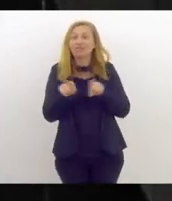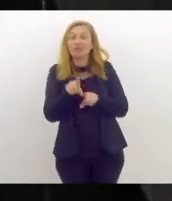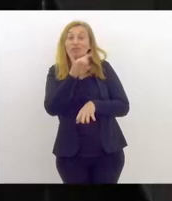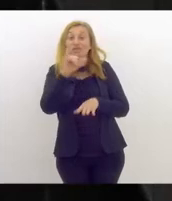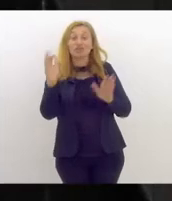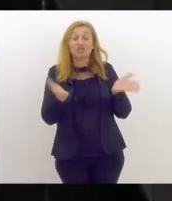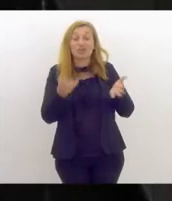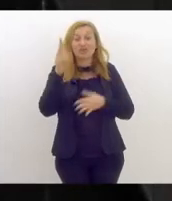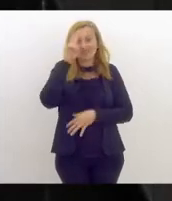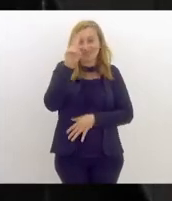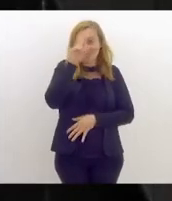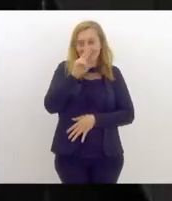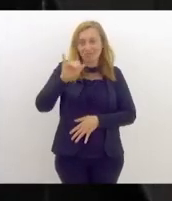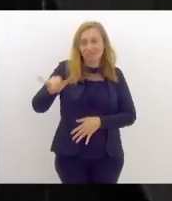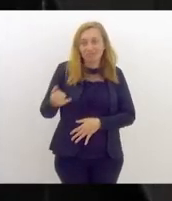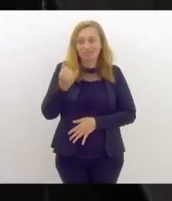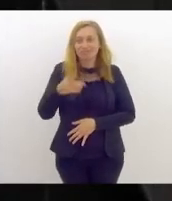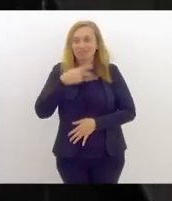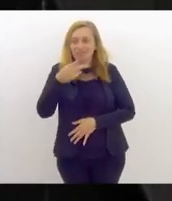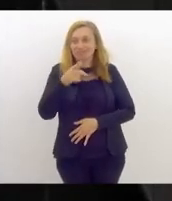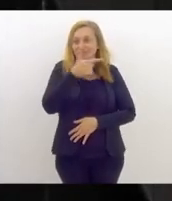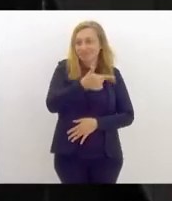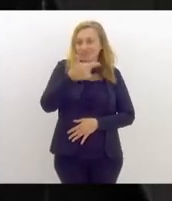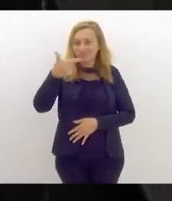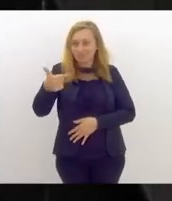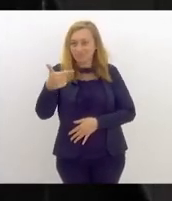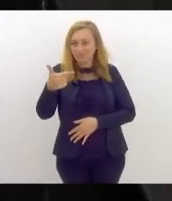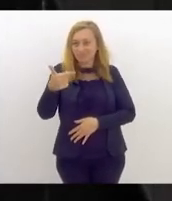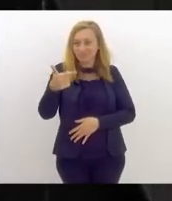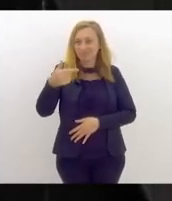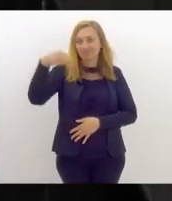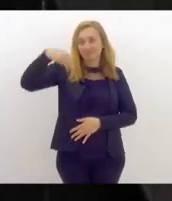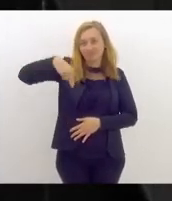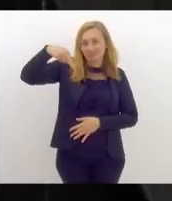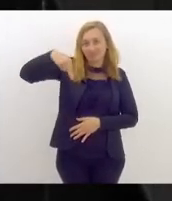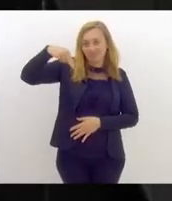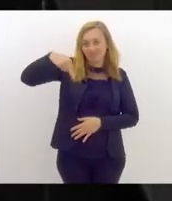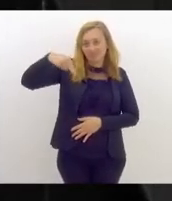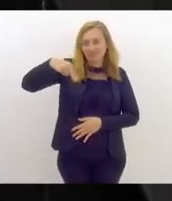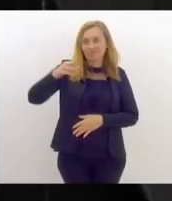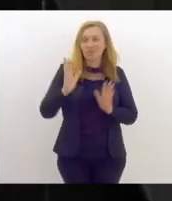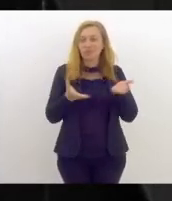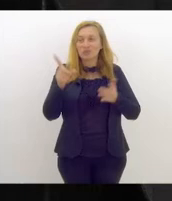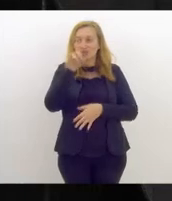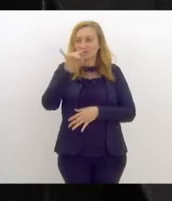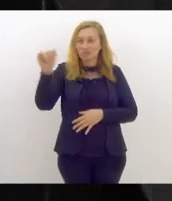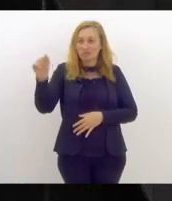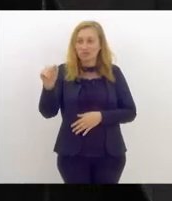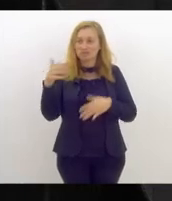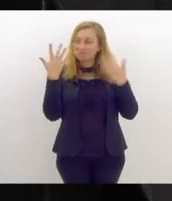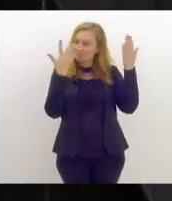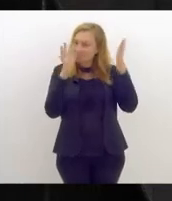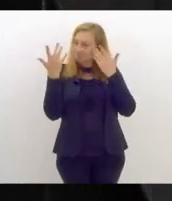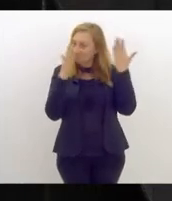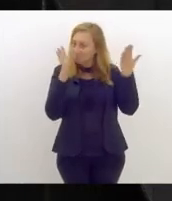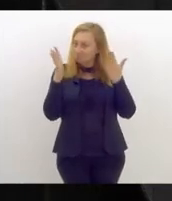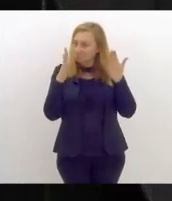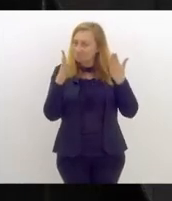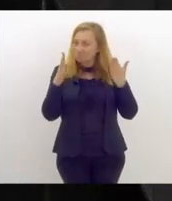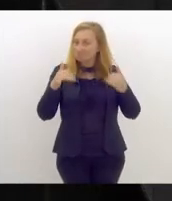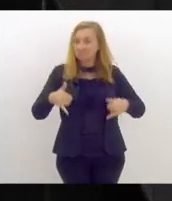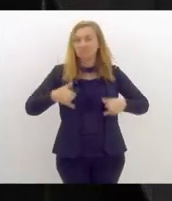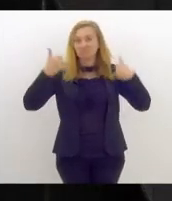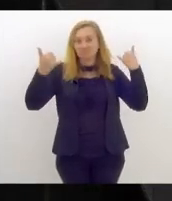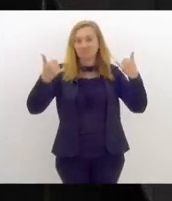né aproveito para fazer esse link 22 de novembro hoje é o dia em que se celebra o aniversário